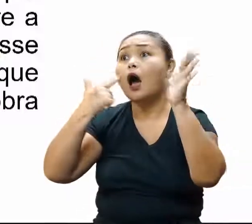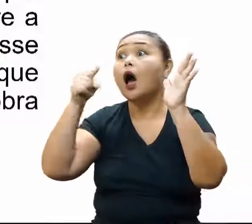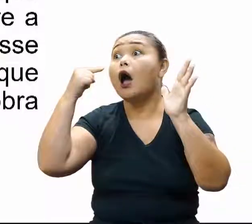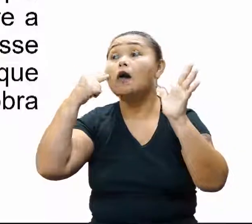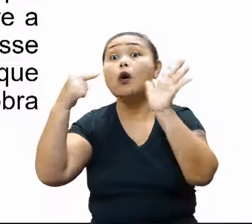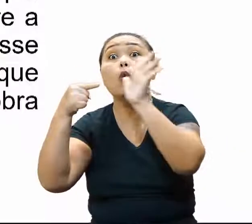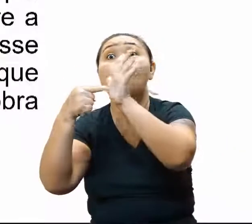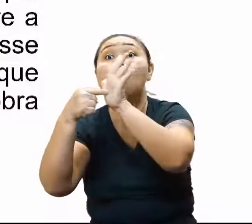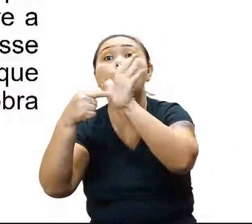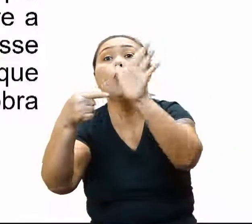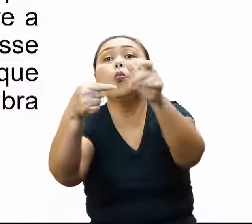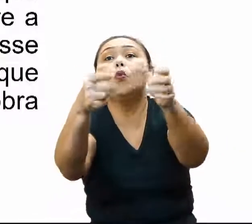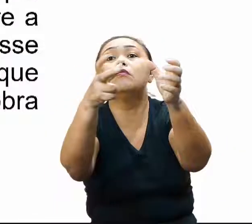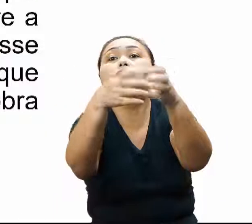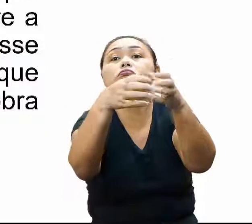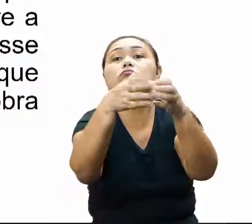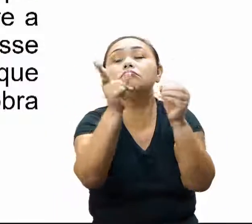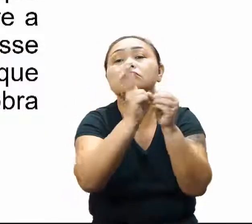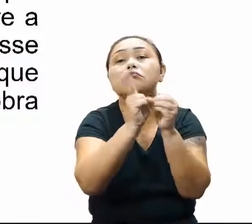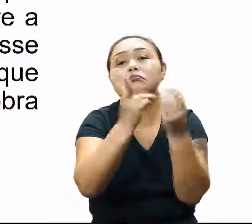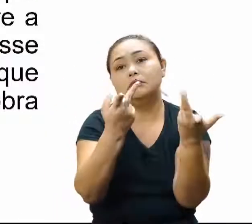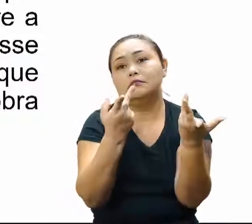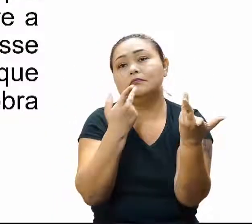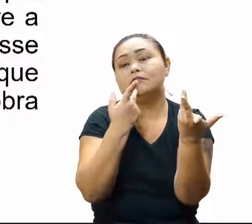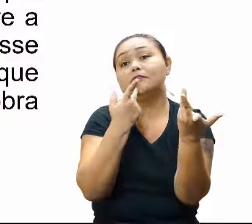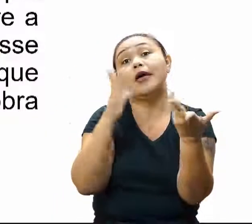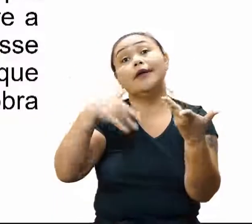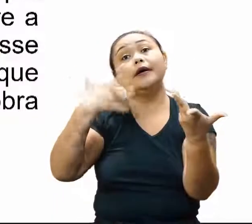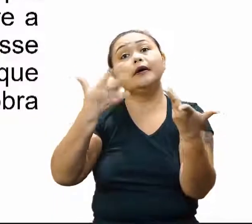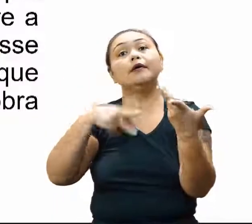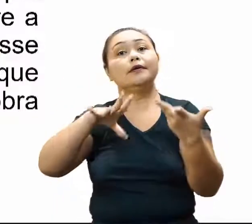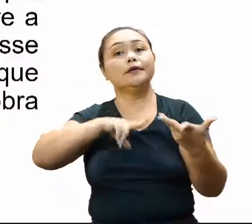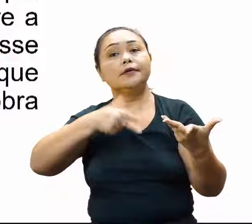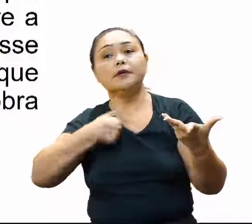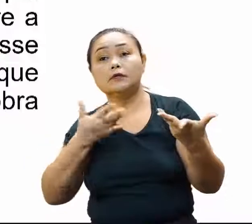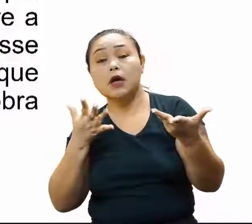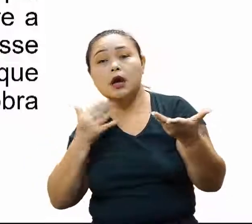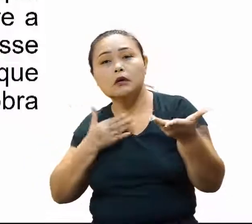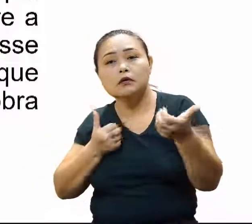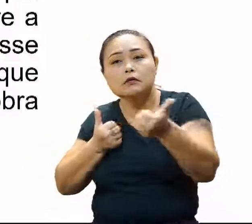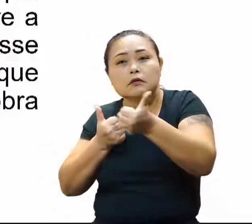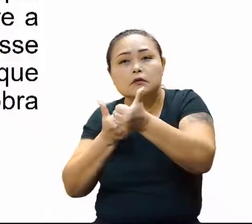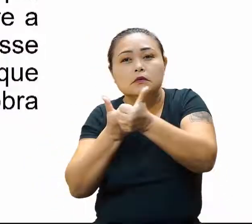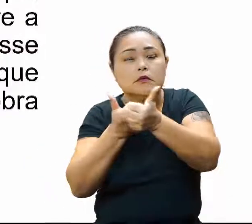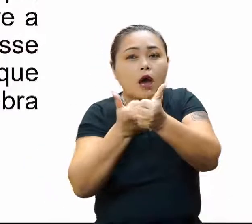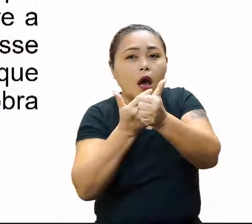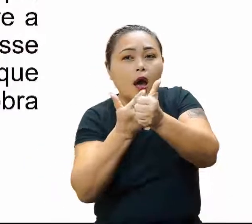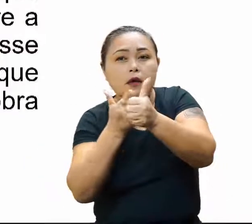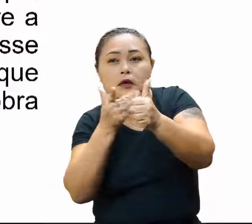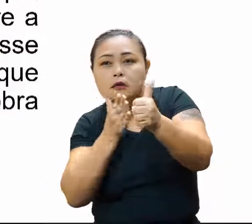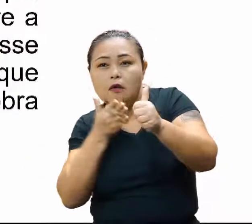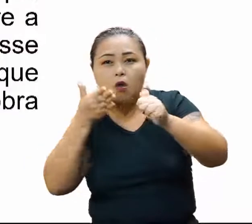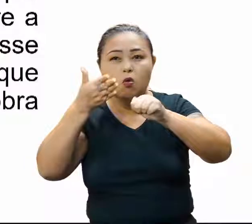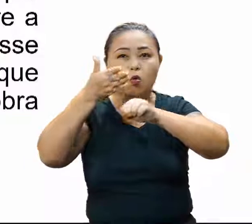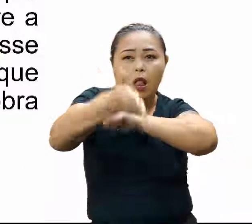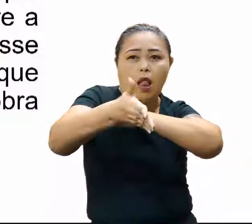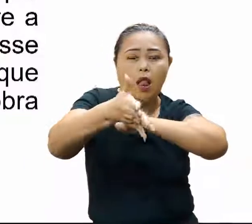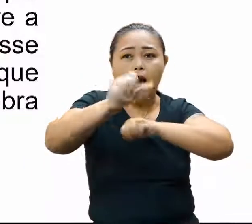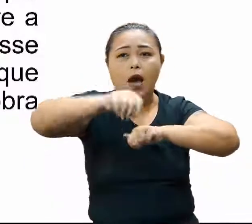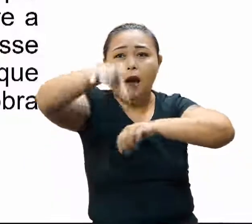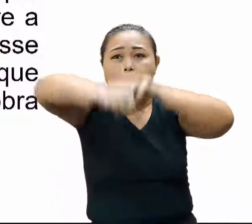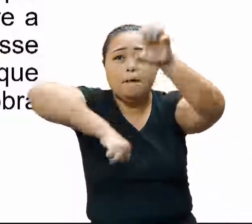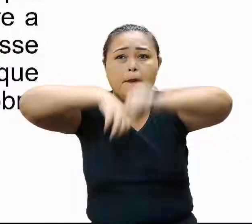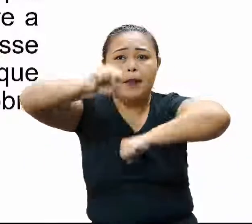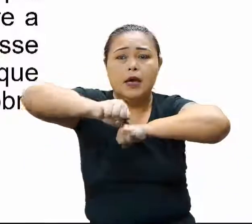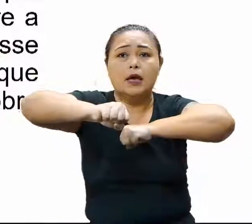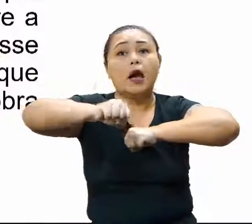estava determinada tribo indígena. E aí os portugueses iam lá e atacavam e pegavam para servir como mão de